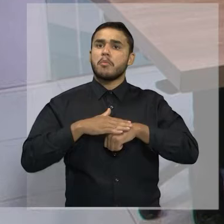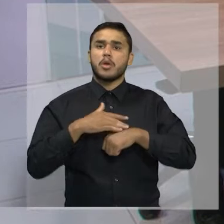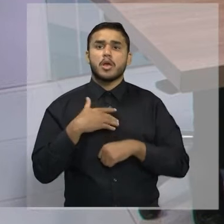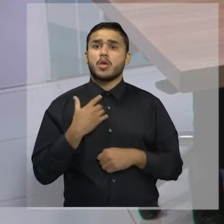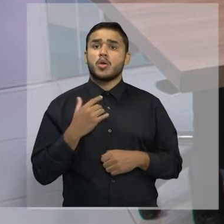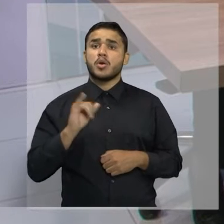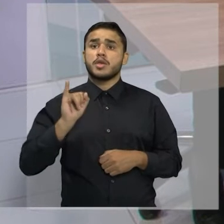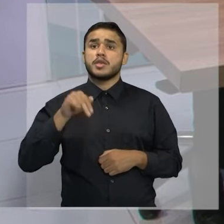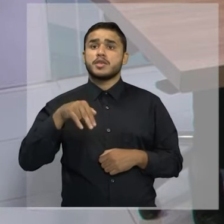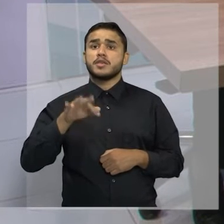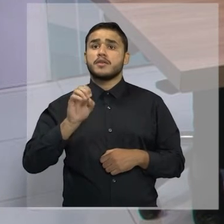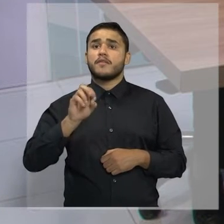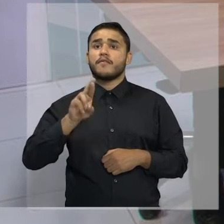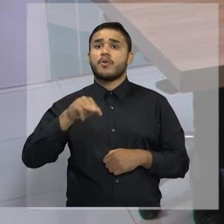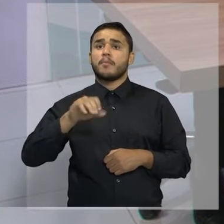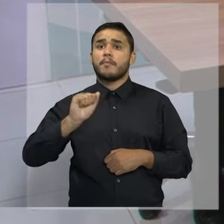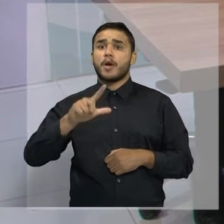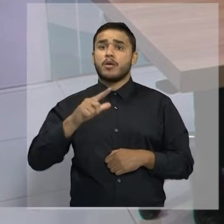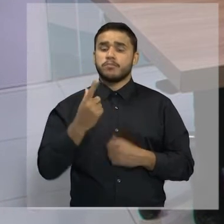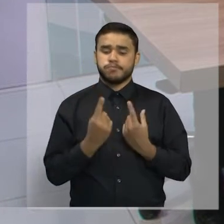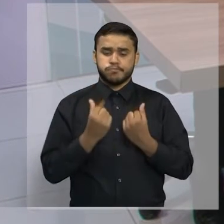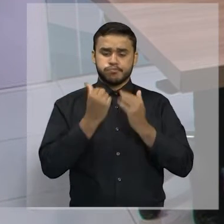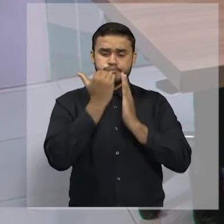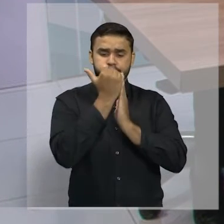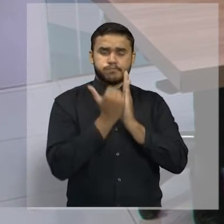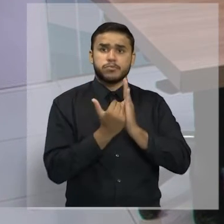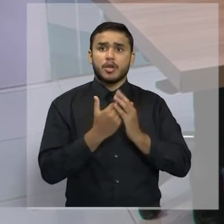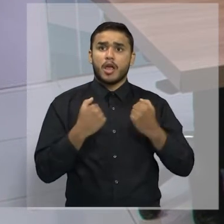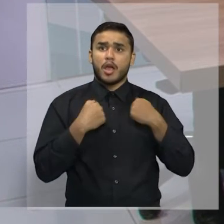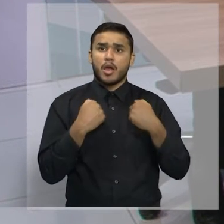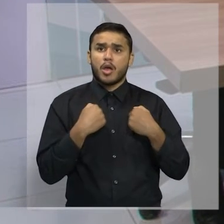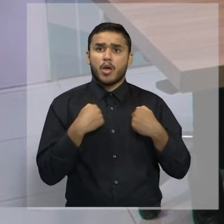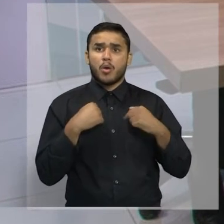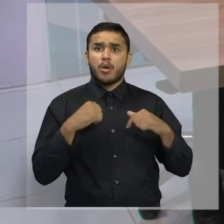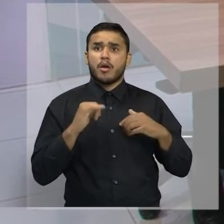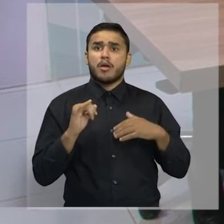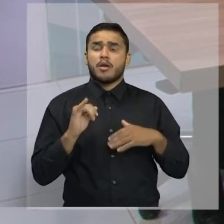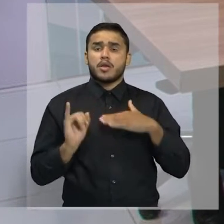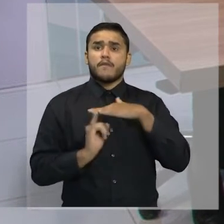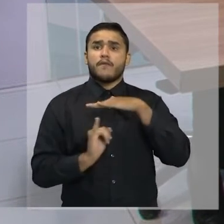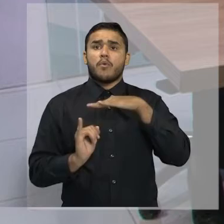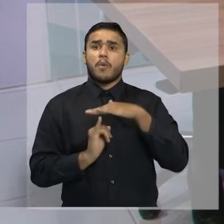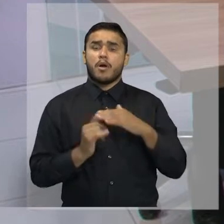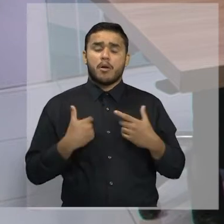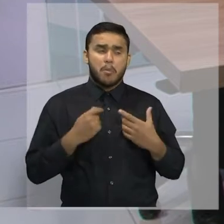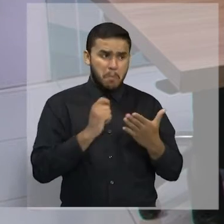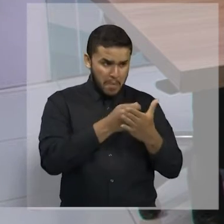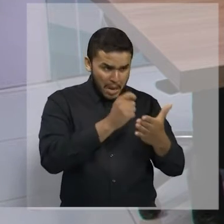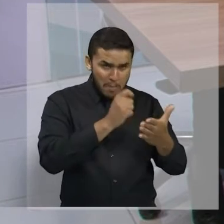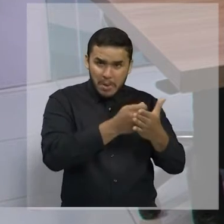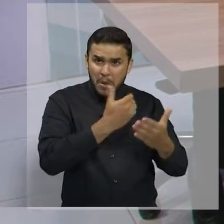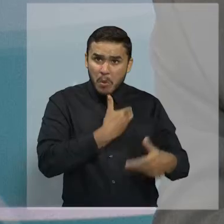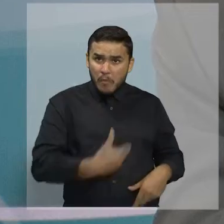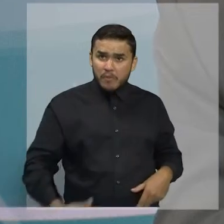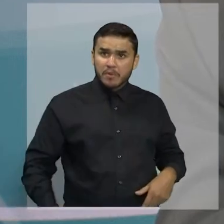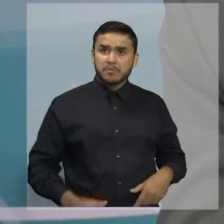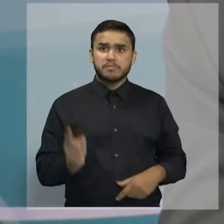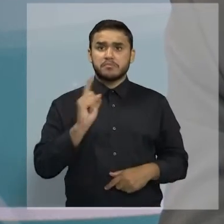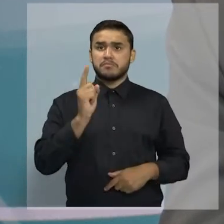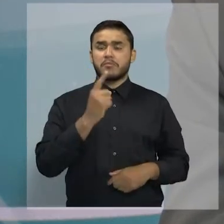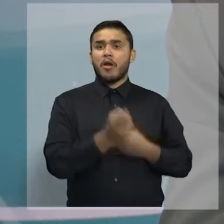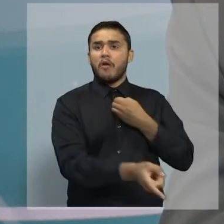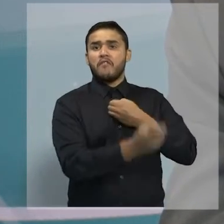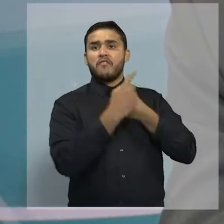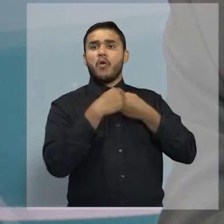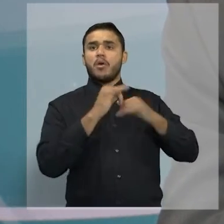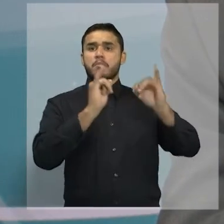a informalidade reduz a base de contribuição, porque se o cara vai para a informalidade... Isso. Quer dizer, há alternativas que a gente não